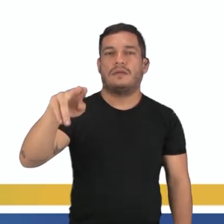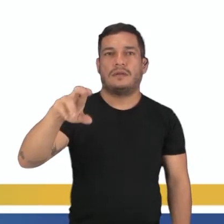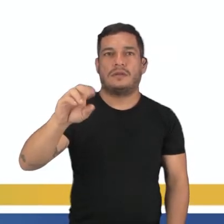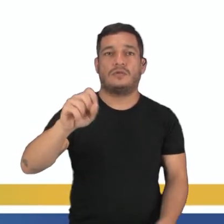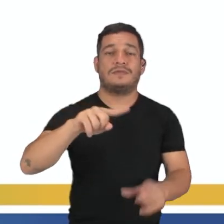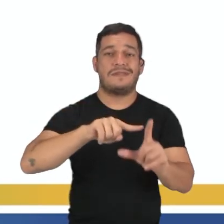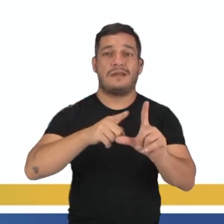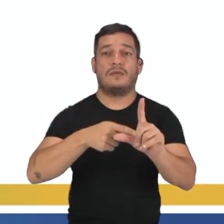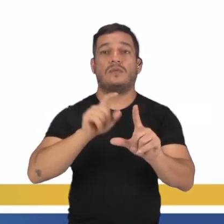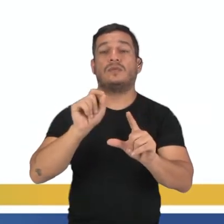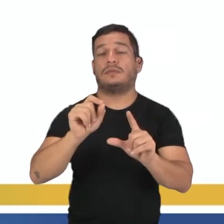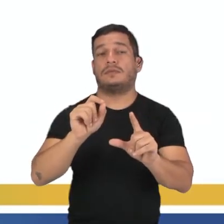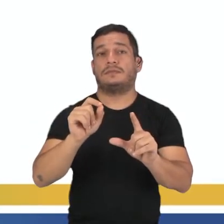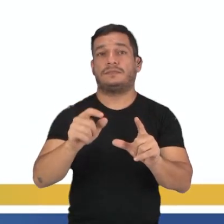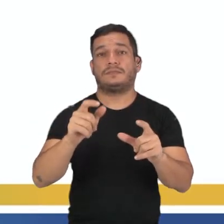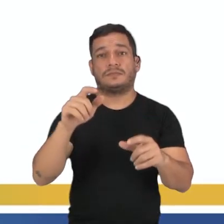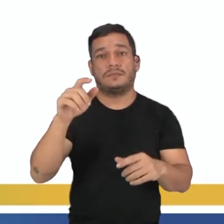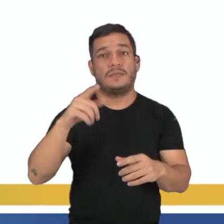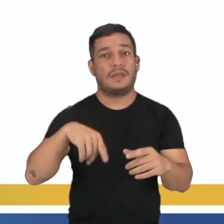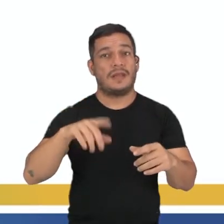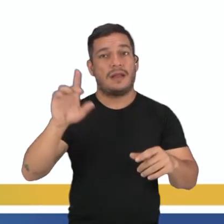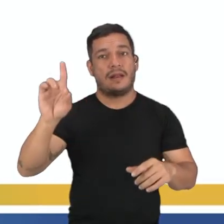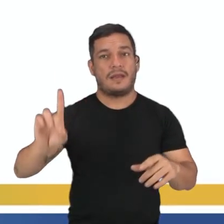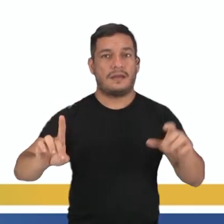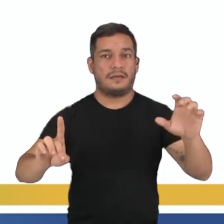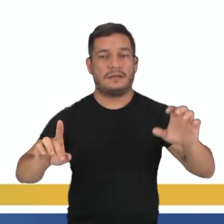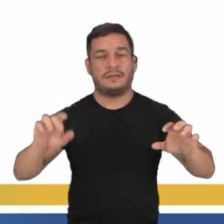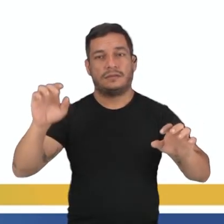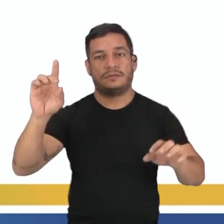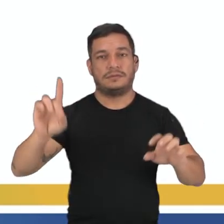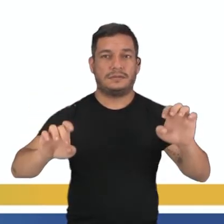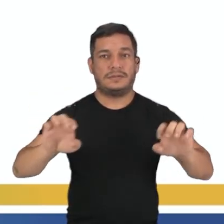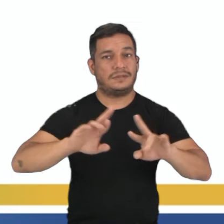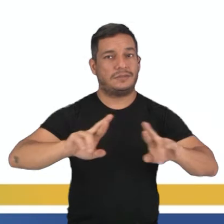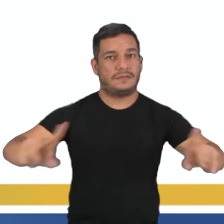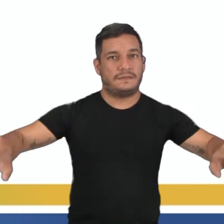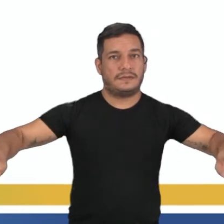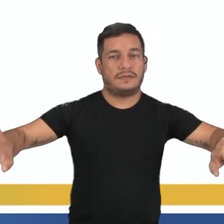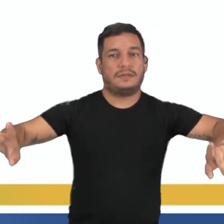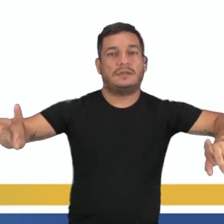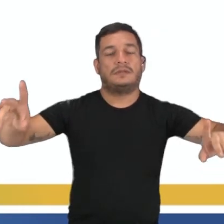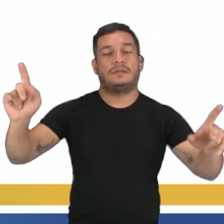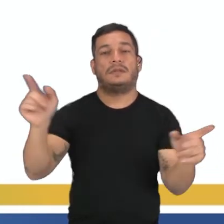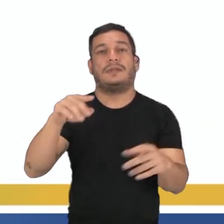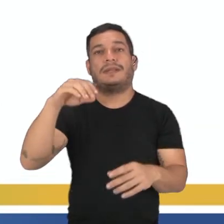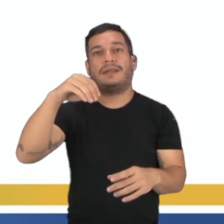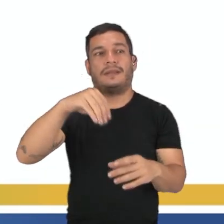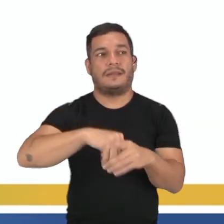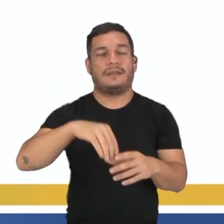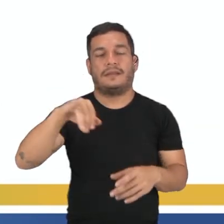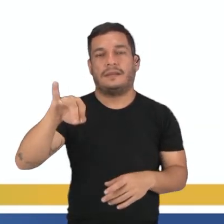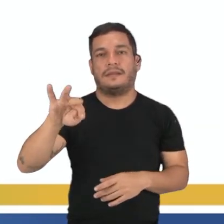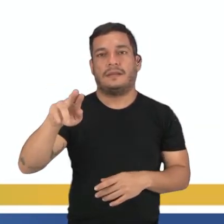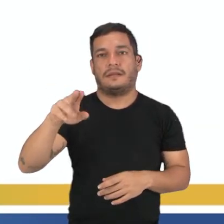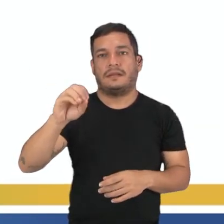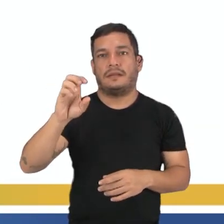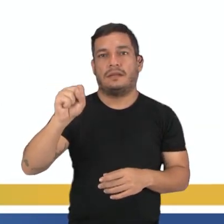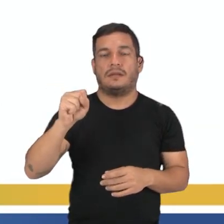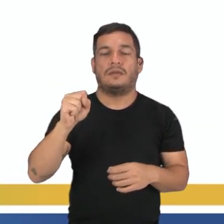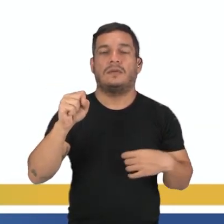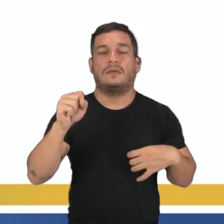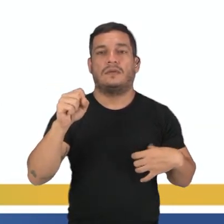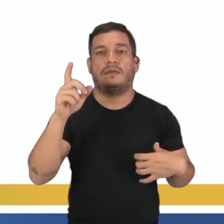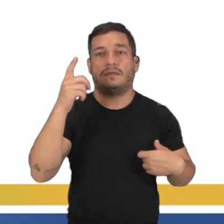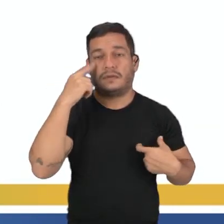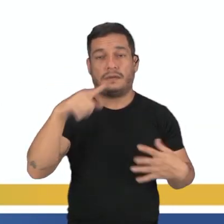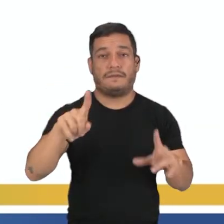ângulos que ficam, né, em lados diferentes aí da transversal. Internos, quando eles estiverem dentro das paralelas, aí na